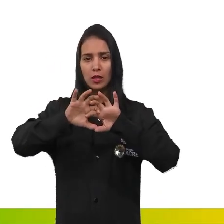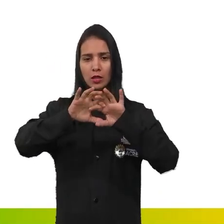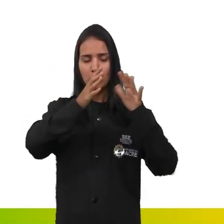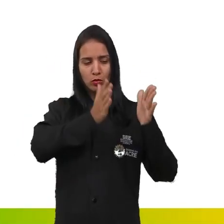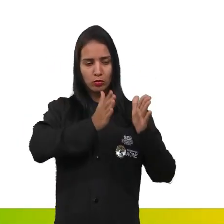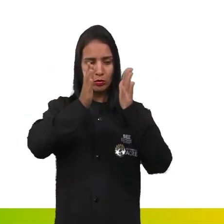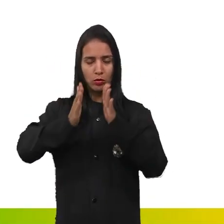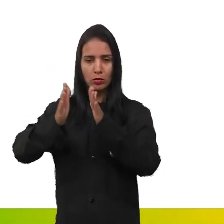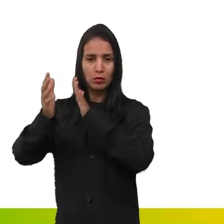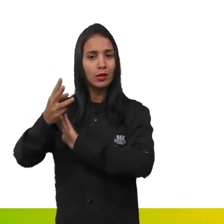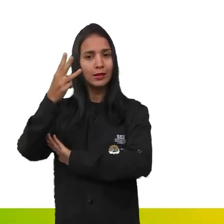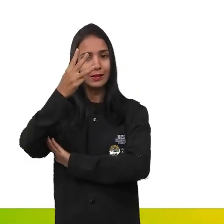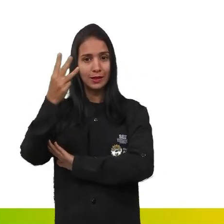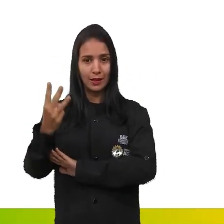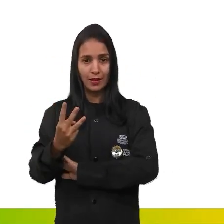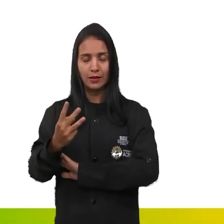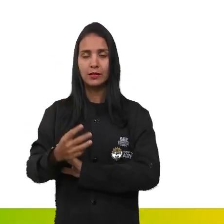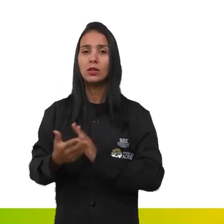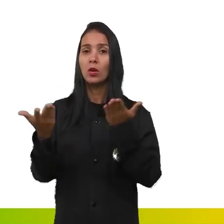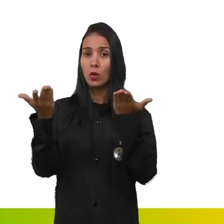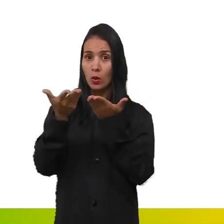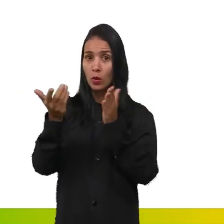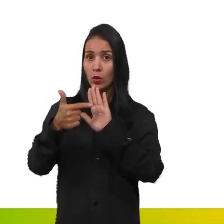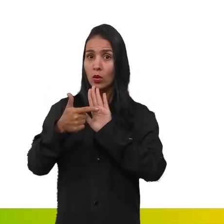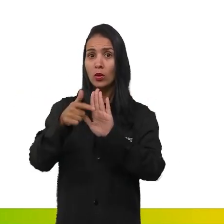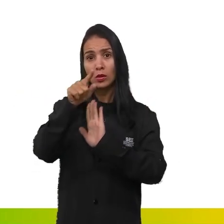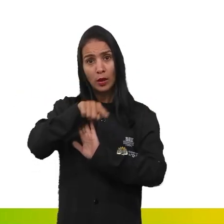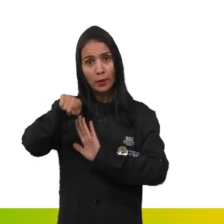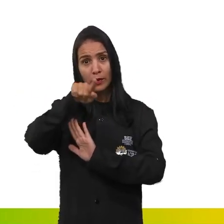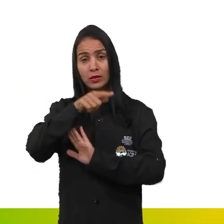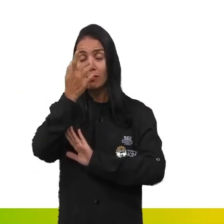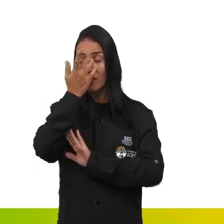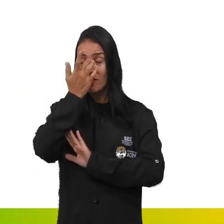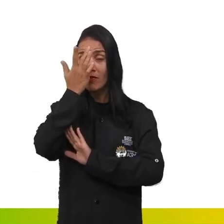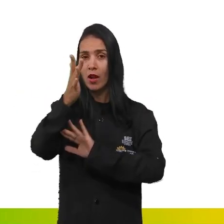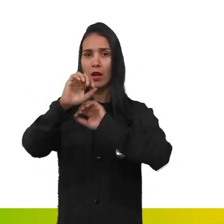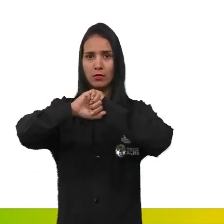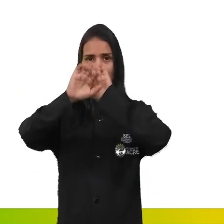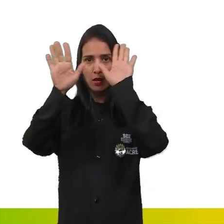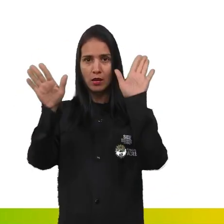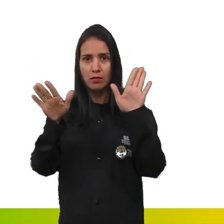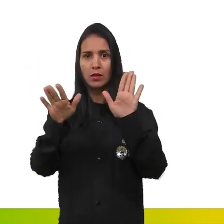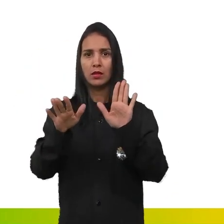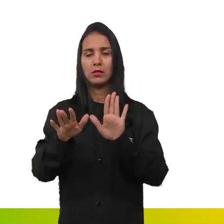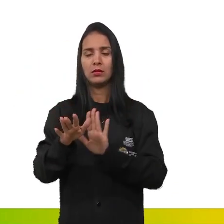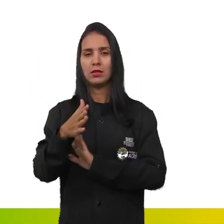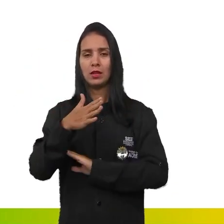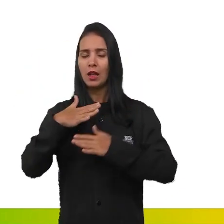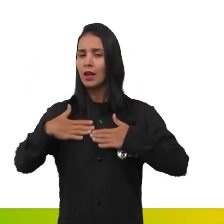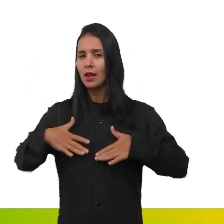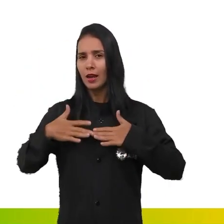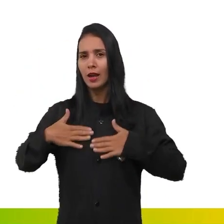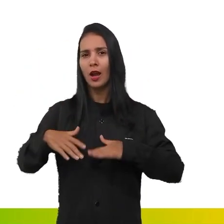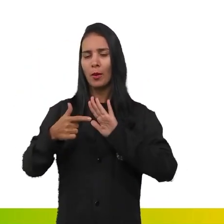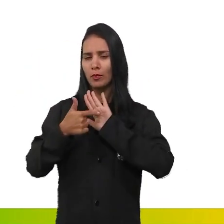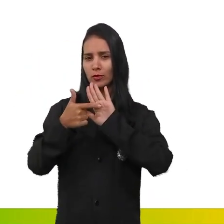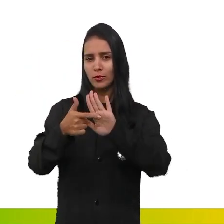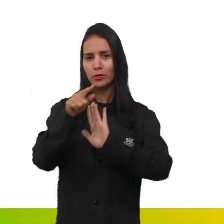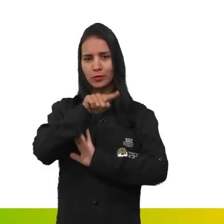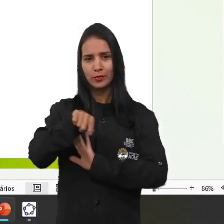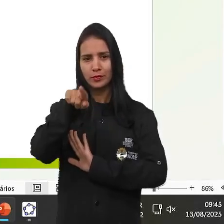vou mostrar para vocês numa animação que vai ficar mais simples de você ver essa coisa. Deixa eu mostrar aqui.